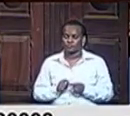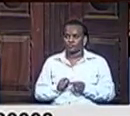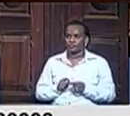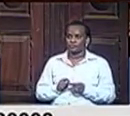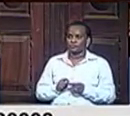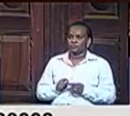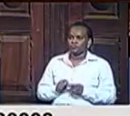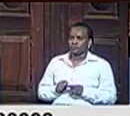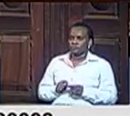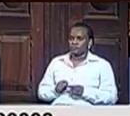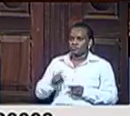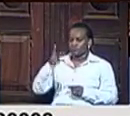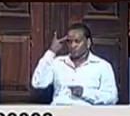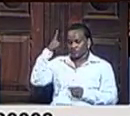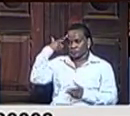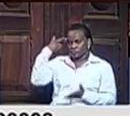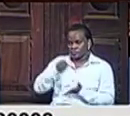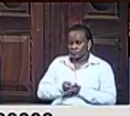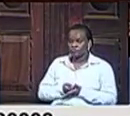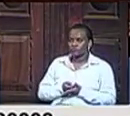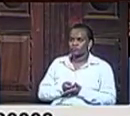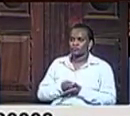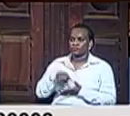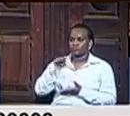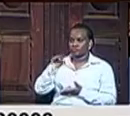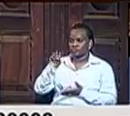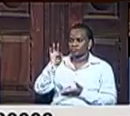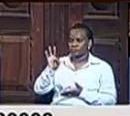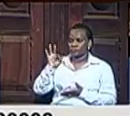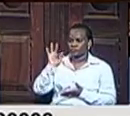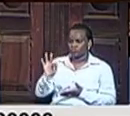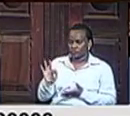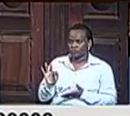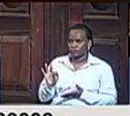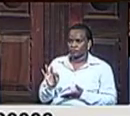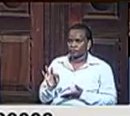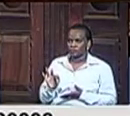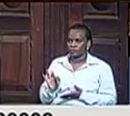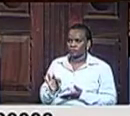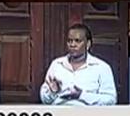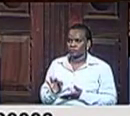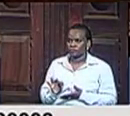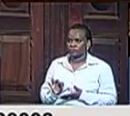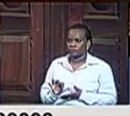relação à decisão do STF